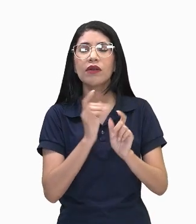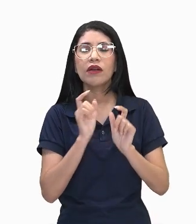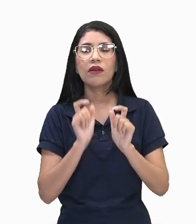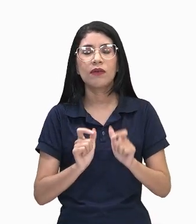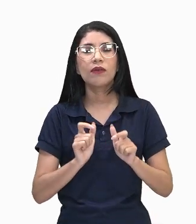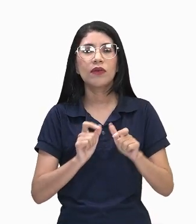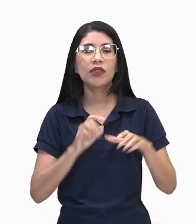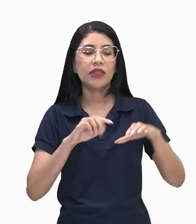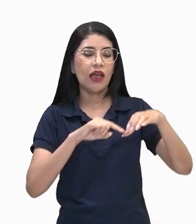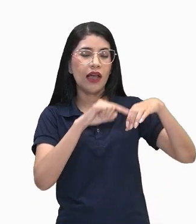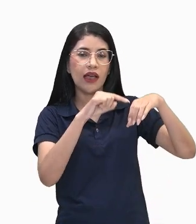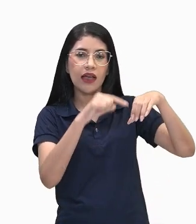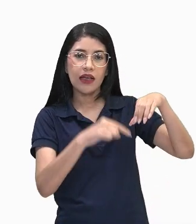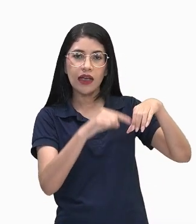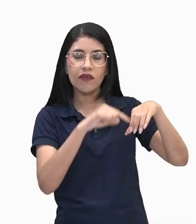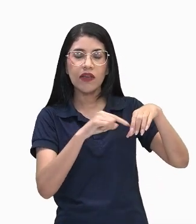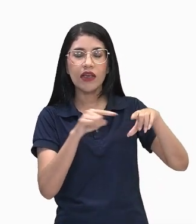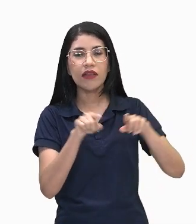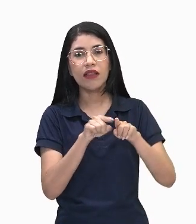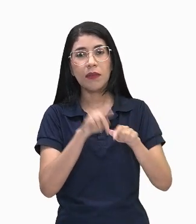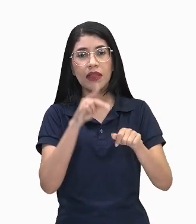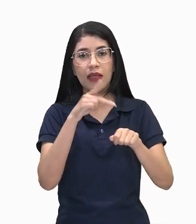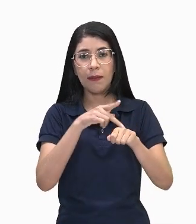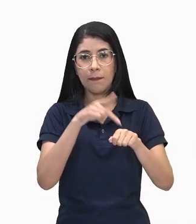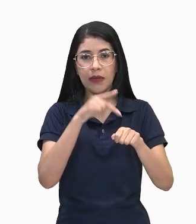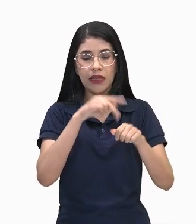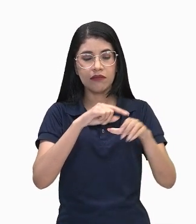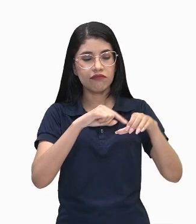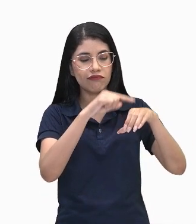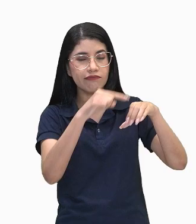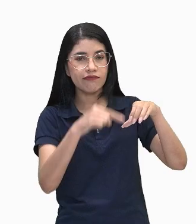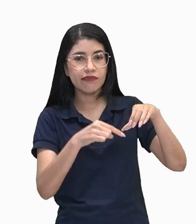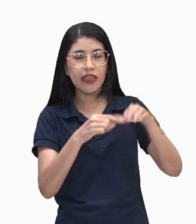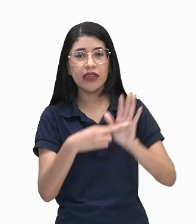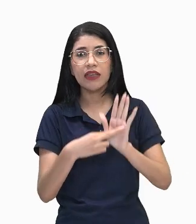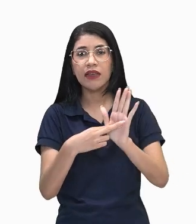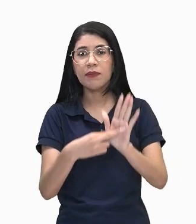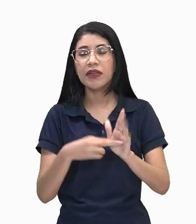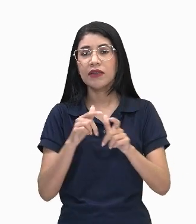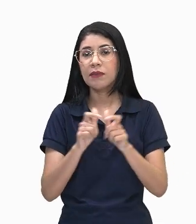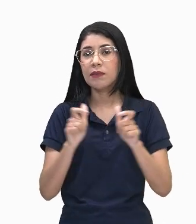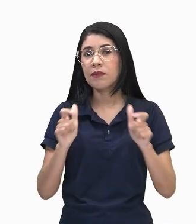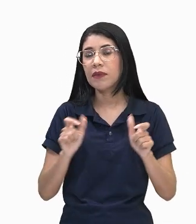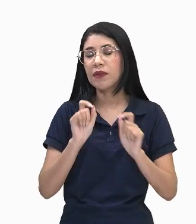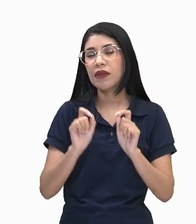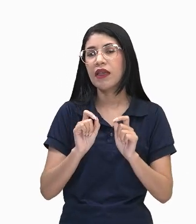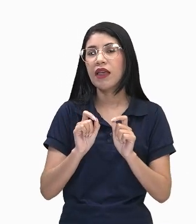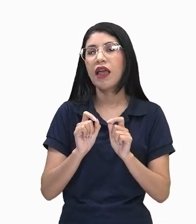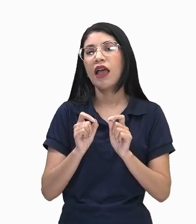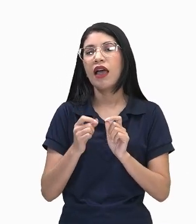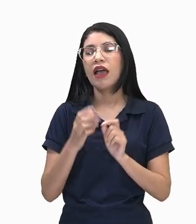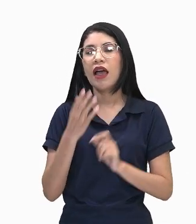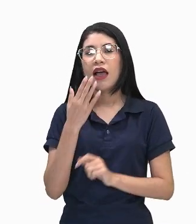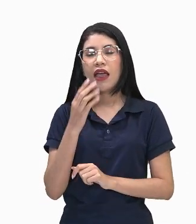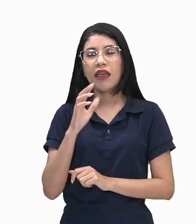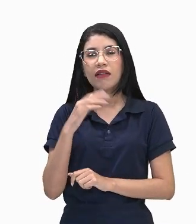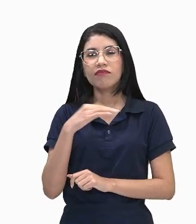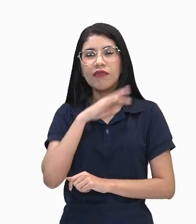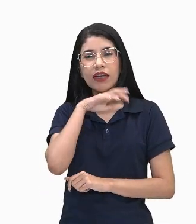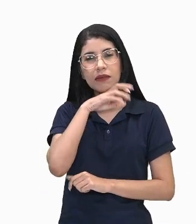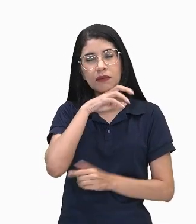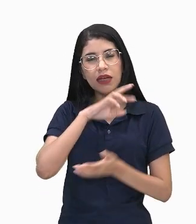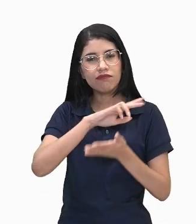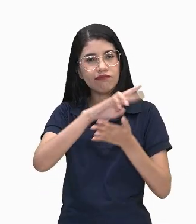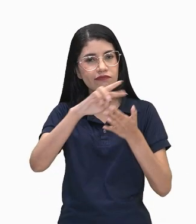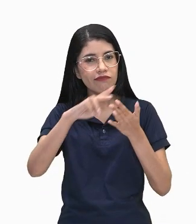das cavernas e nas rochas. Elas representam, na maioria das vezes, animais. E esses animais eles